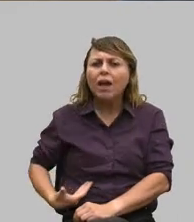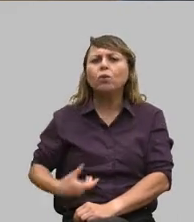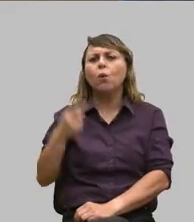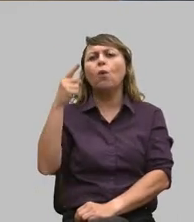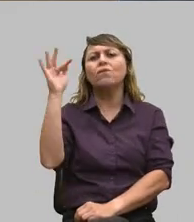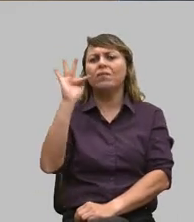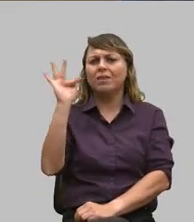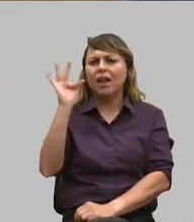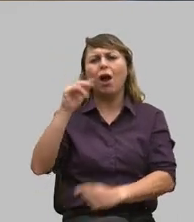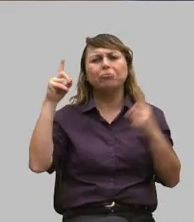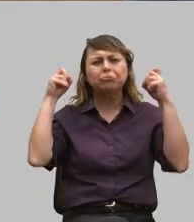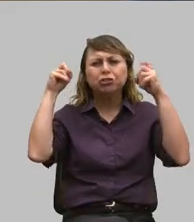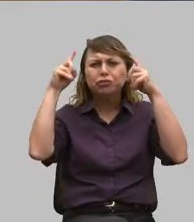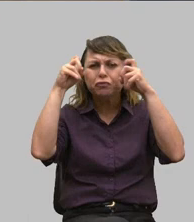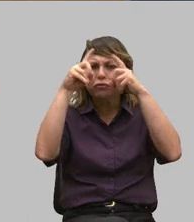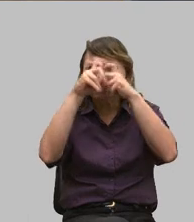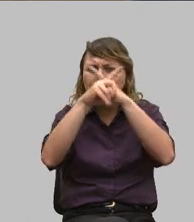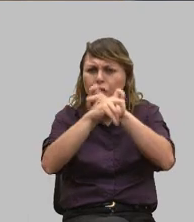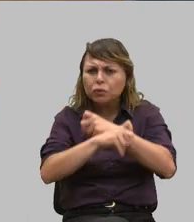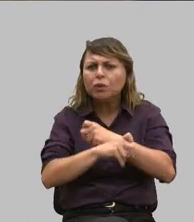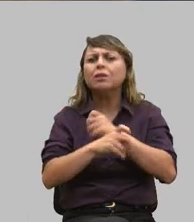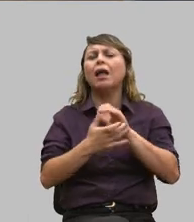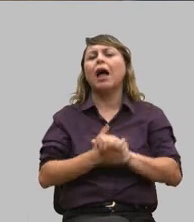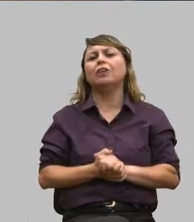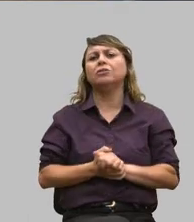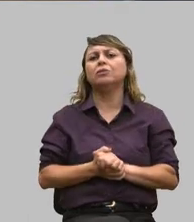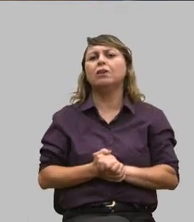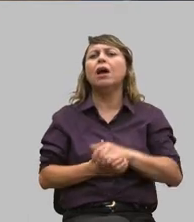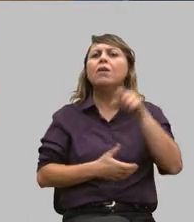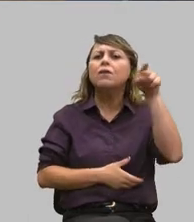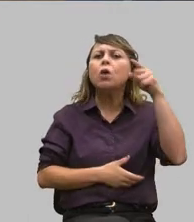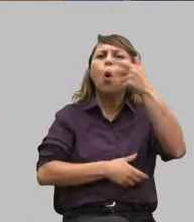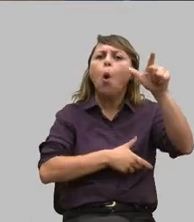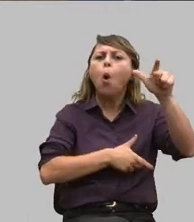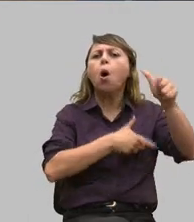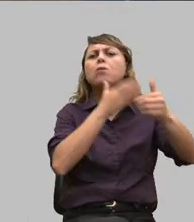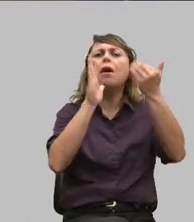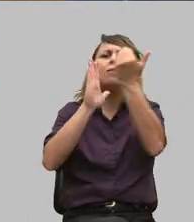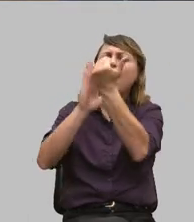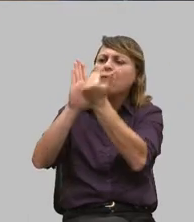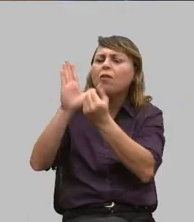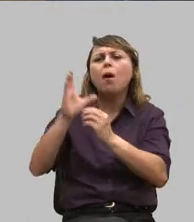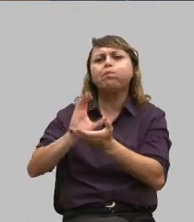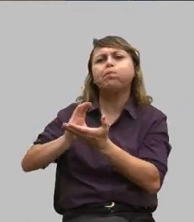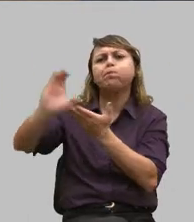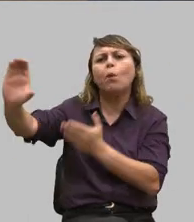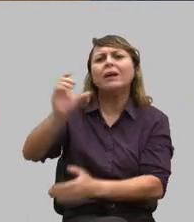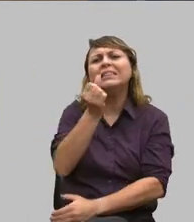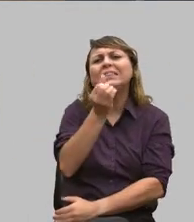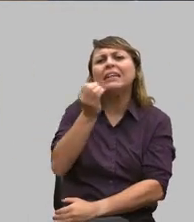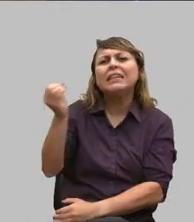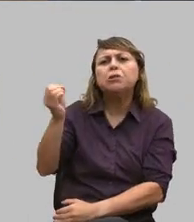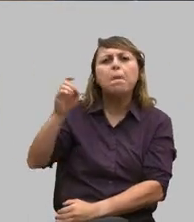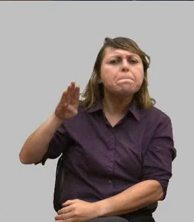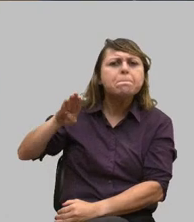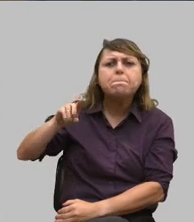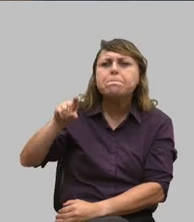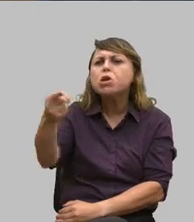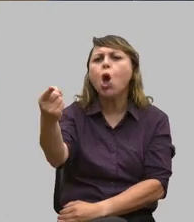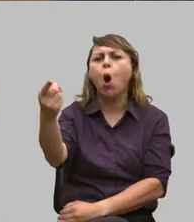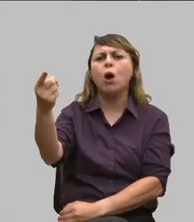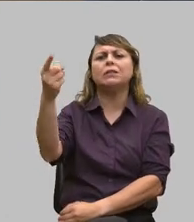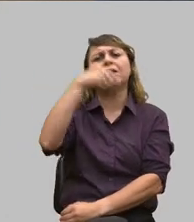lá né E às vezes eles fazem falam alguns programas Ah vamos passar 600 milhões para fazer cirurgia letiva no